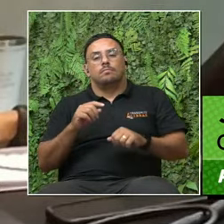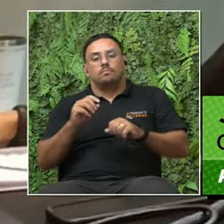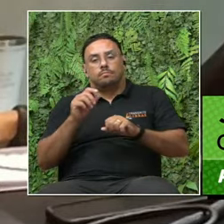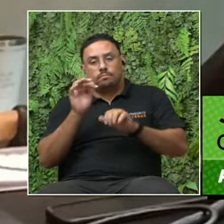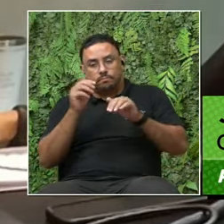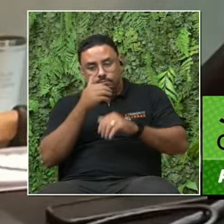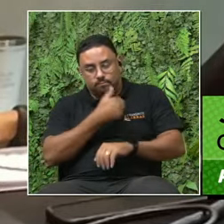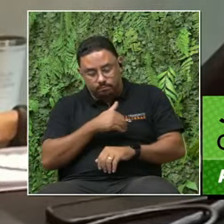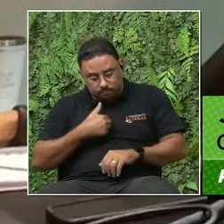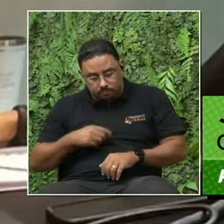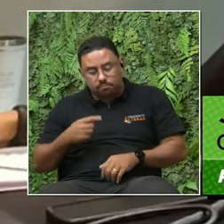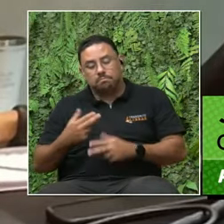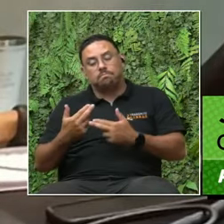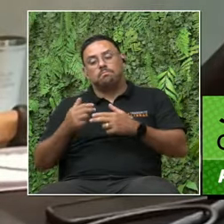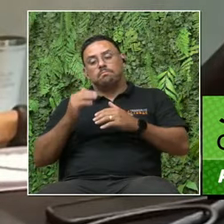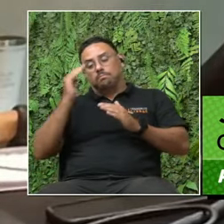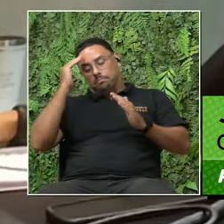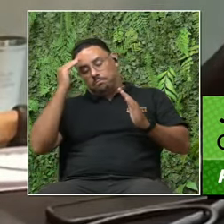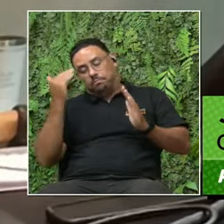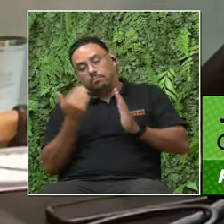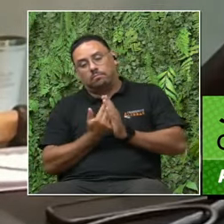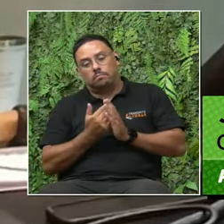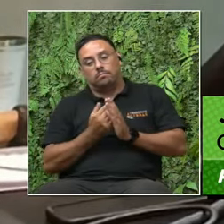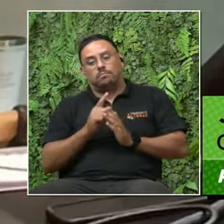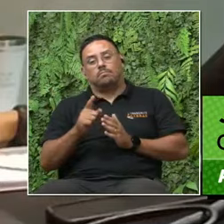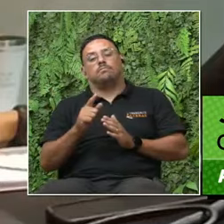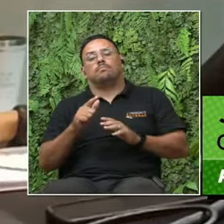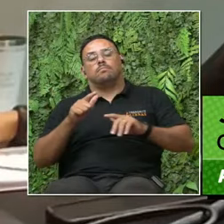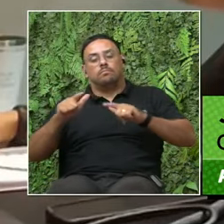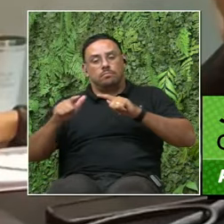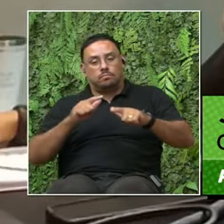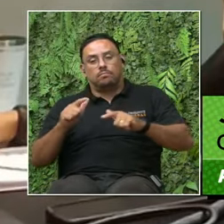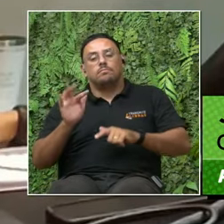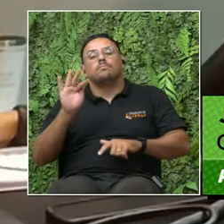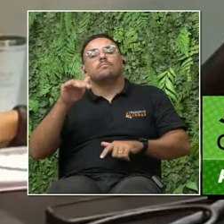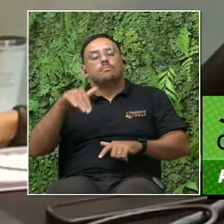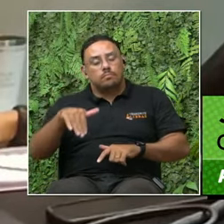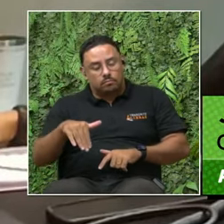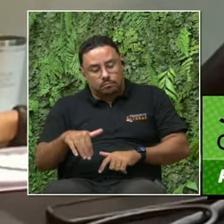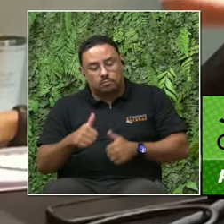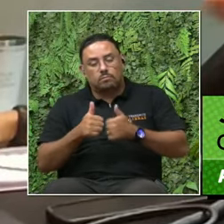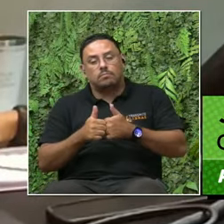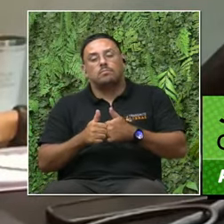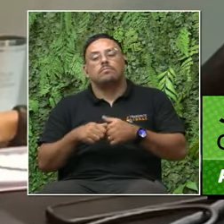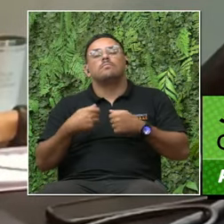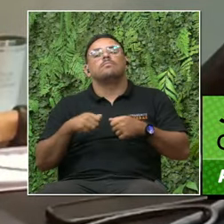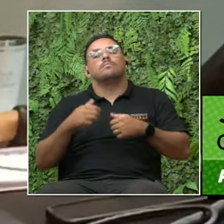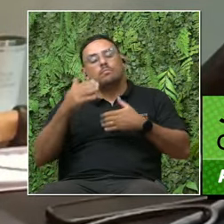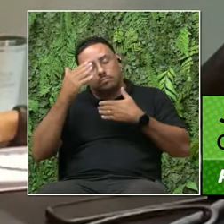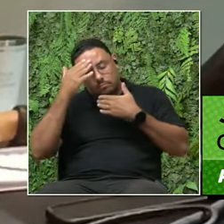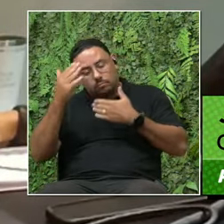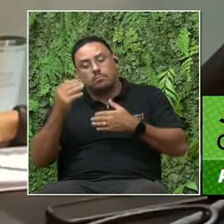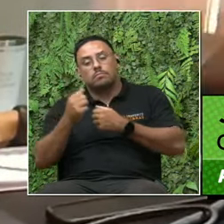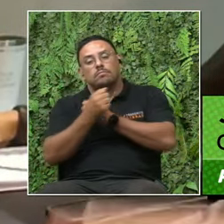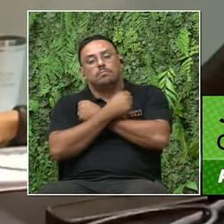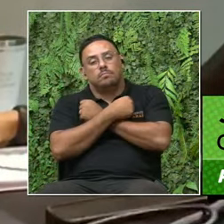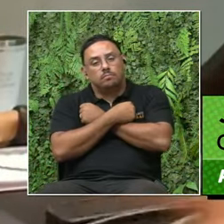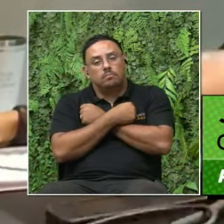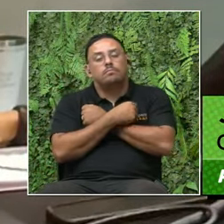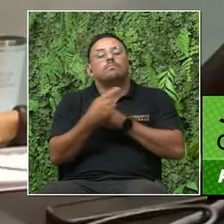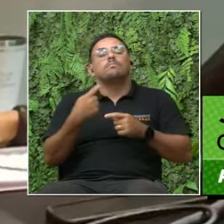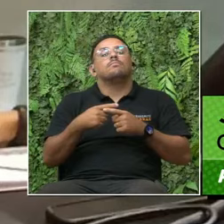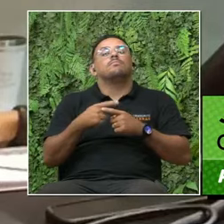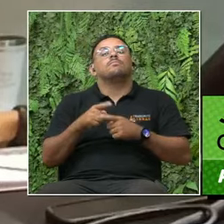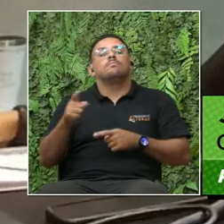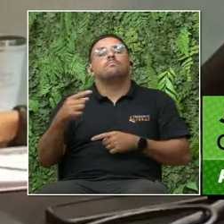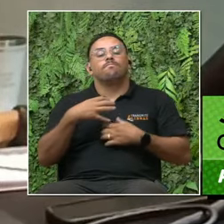com todo respeito ao Felipão mas trabalho muito bom dele na reta final do campeonato brasileiro deveria ter agradecido ali um abraço sabe por